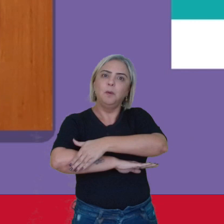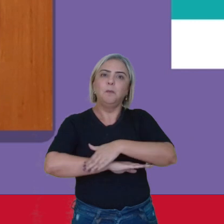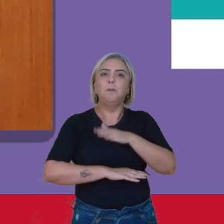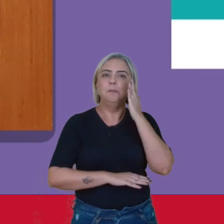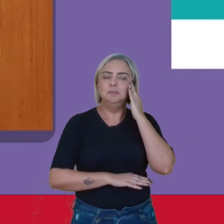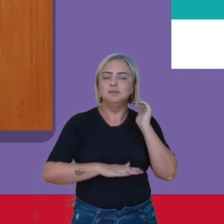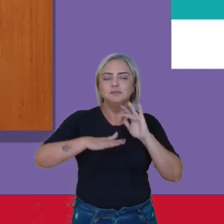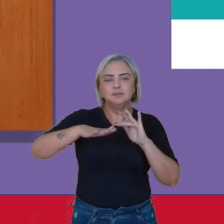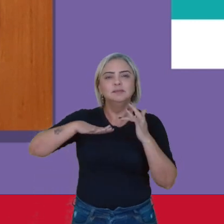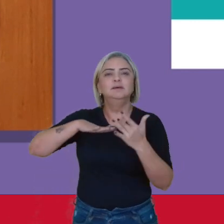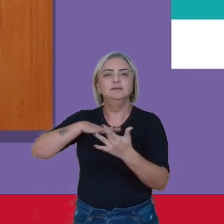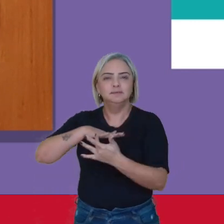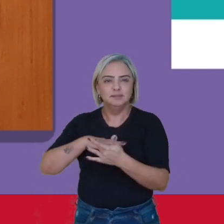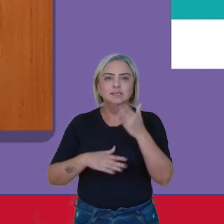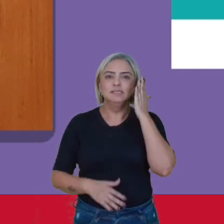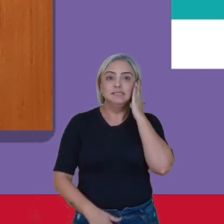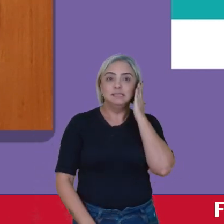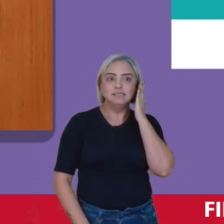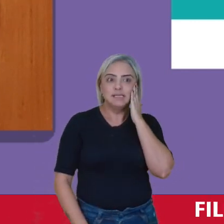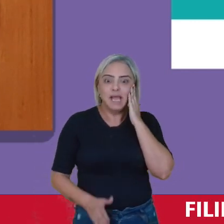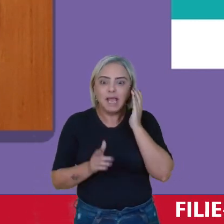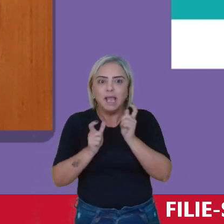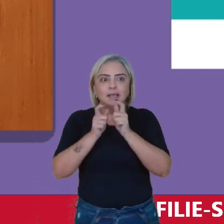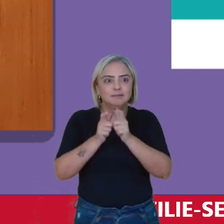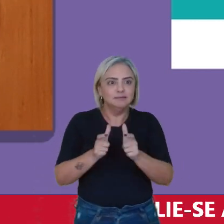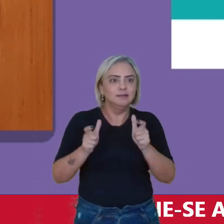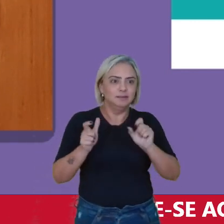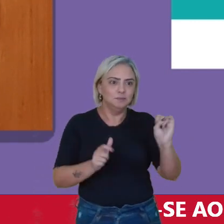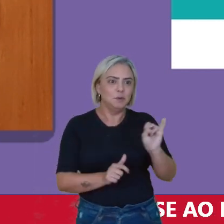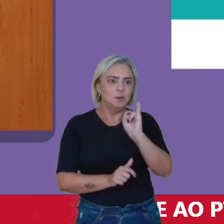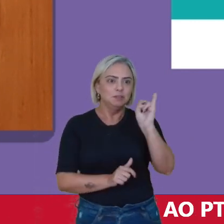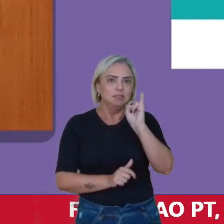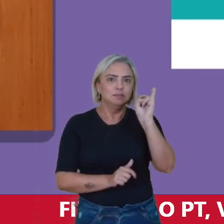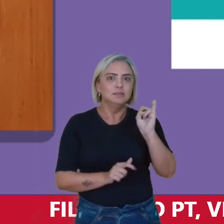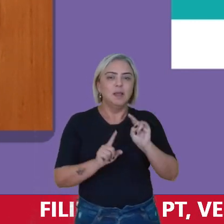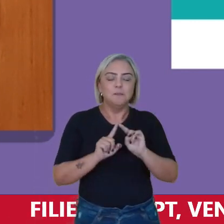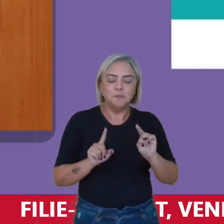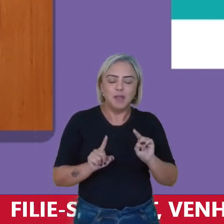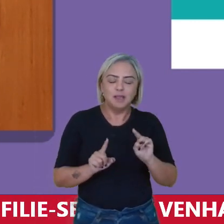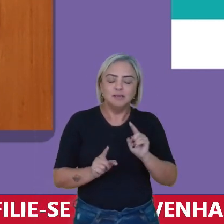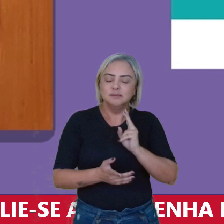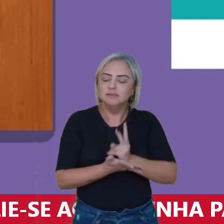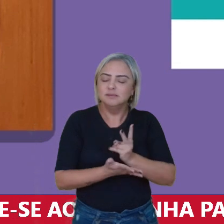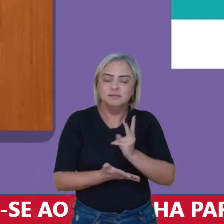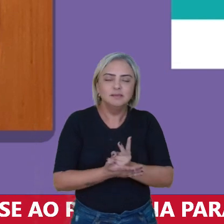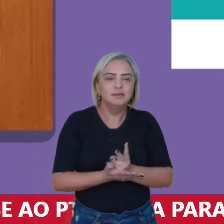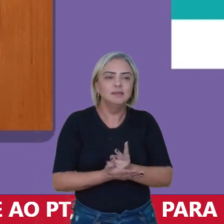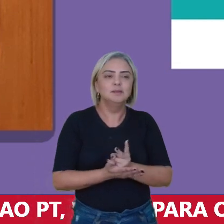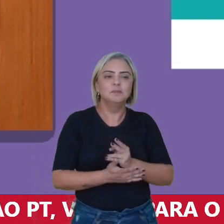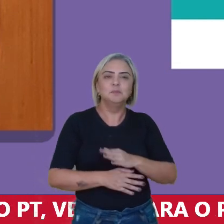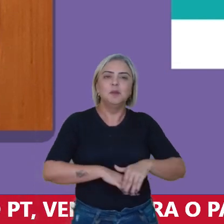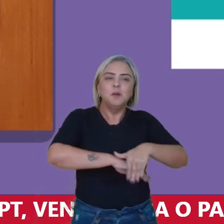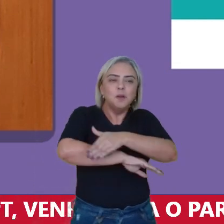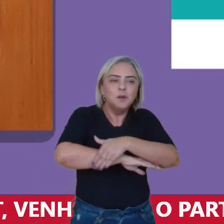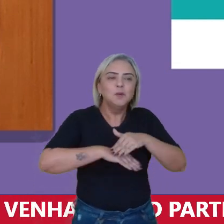rede social, a gente sabe que está ganhando cada dia mais uma importância maior, né, mas a gente sempre fez uma campanha de rua muito